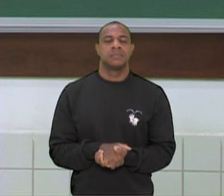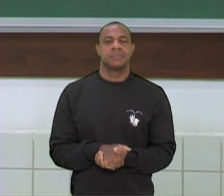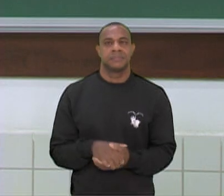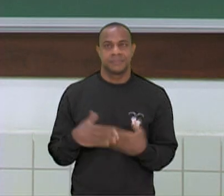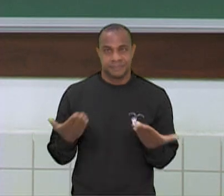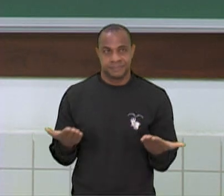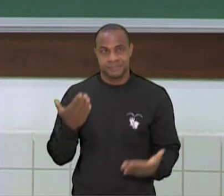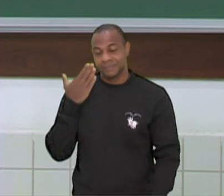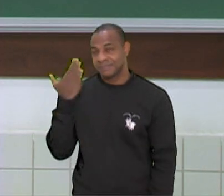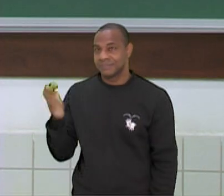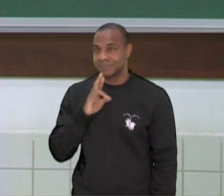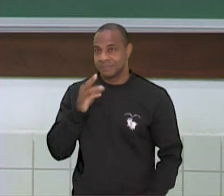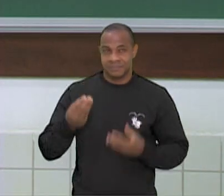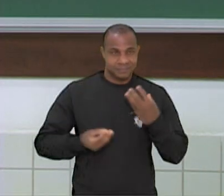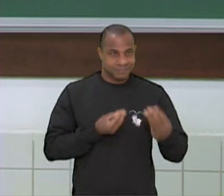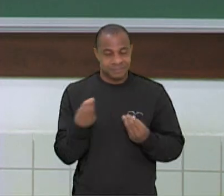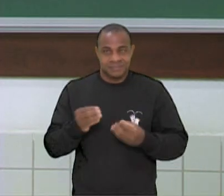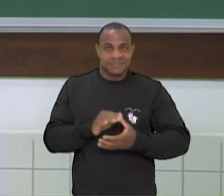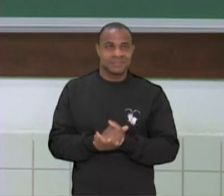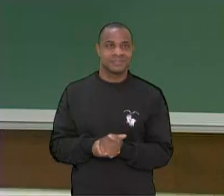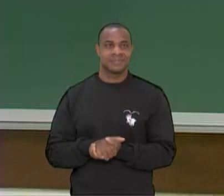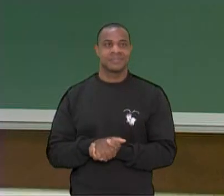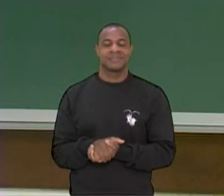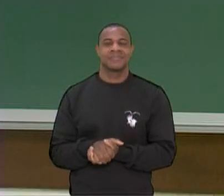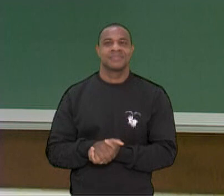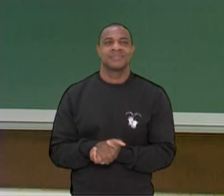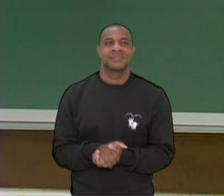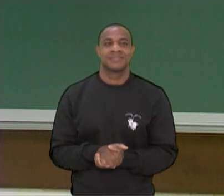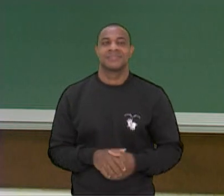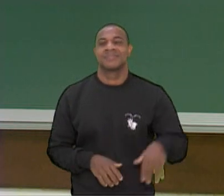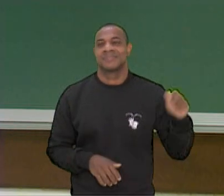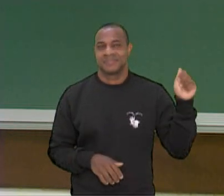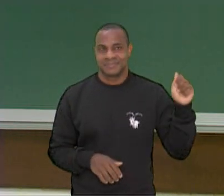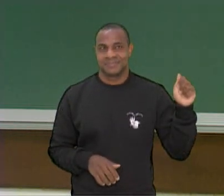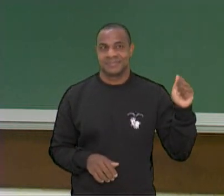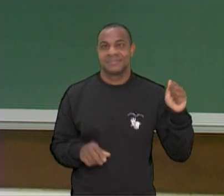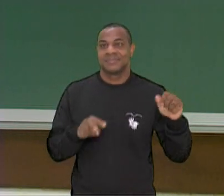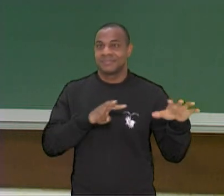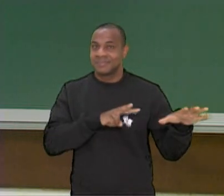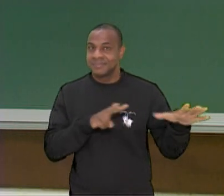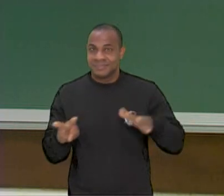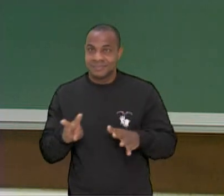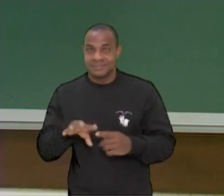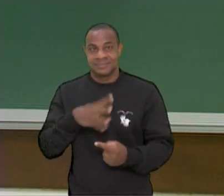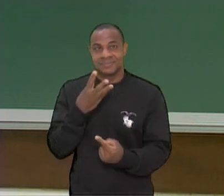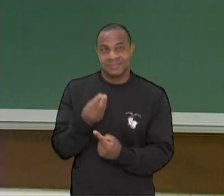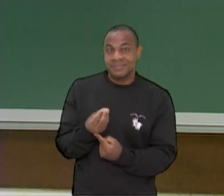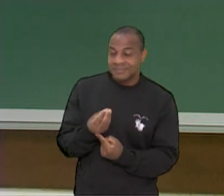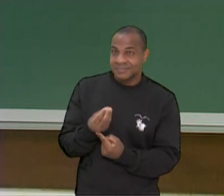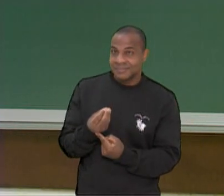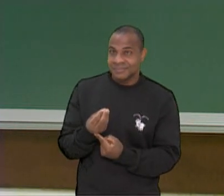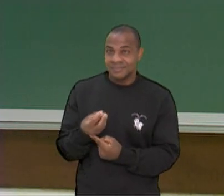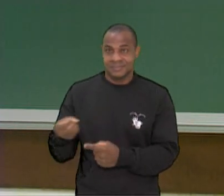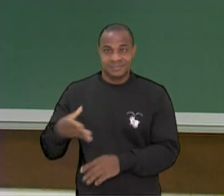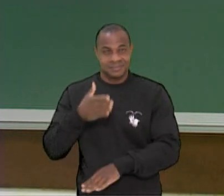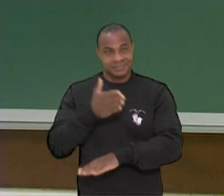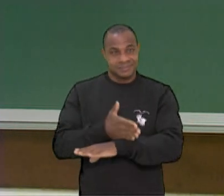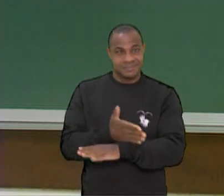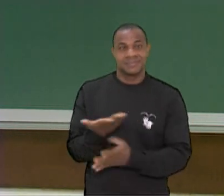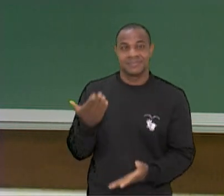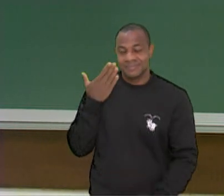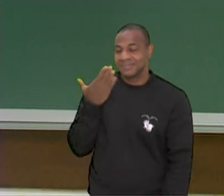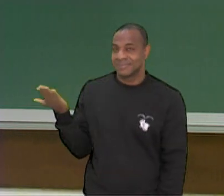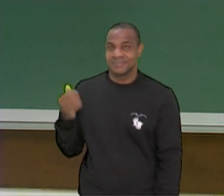Vamos lá, galera, para a resposta? Vem comigo! Foi a Semana de Arte Moderna em 1922. Você